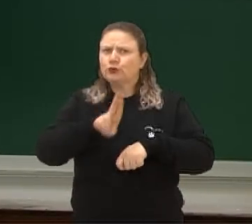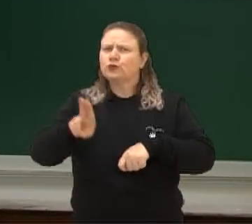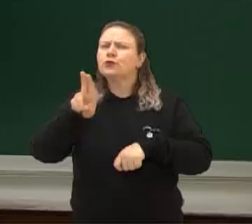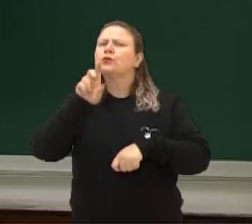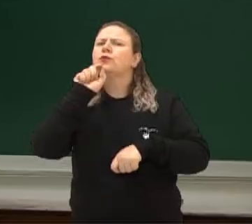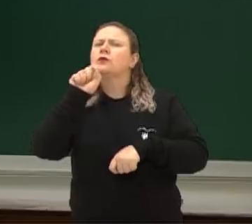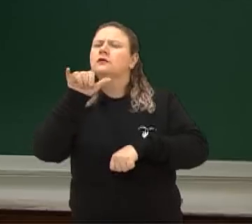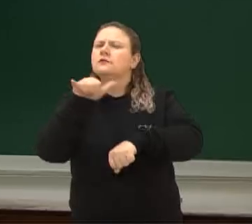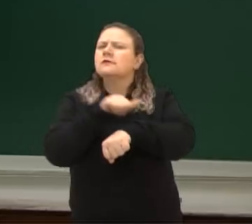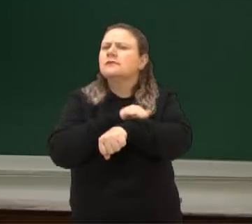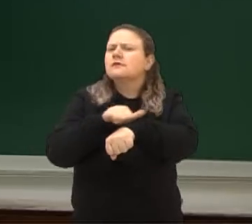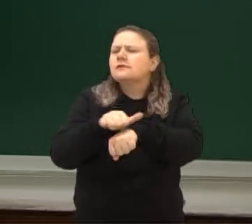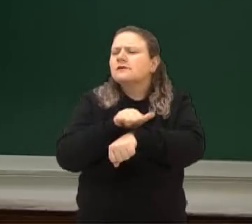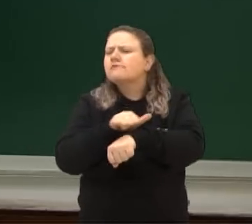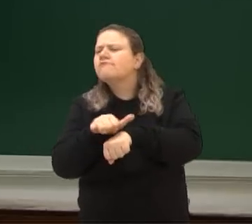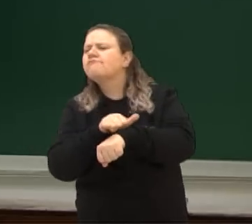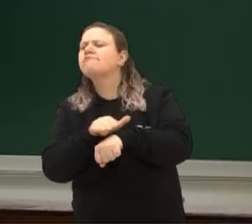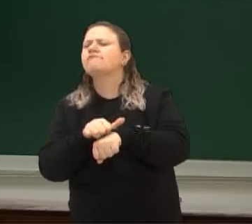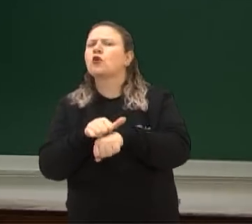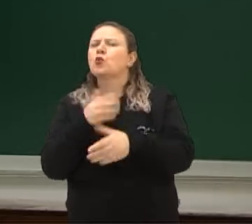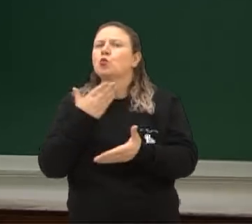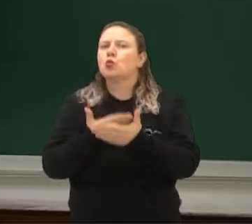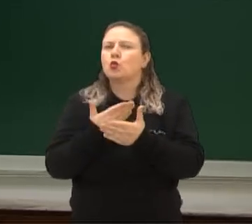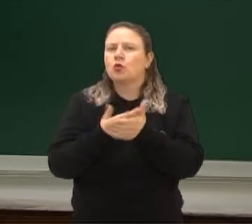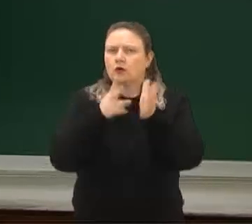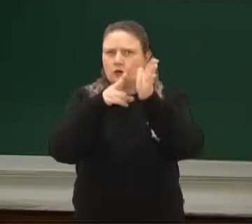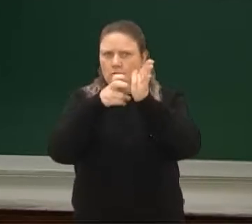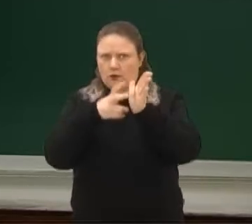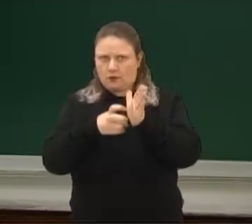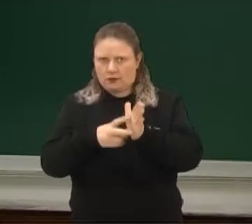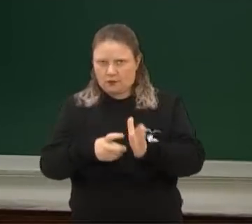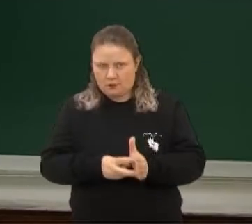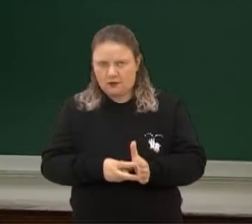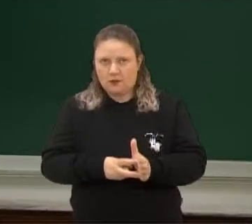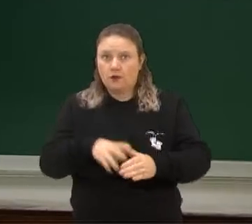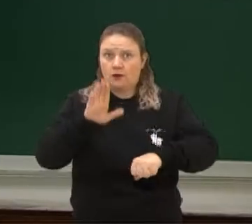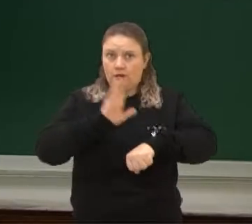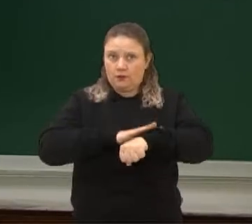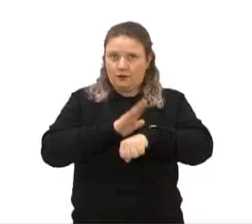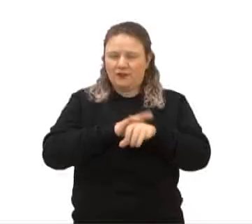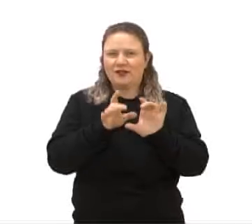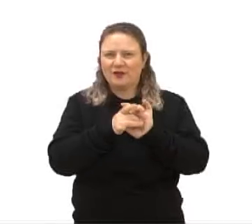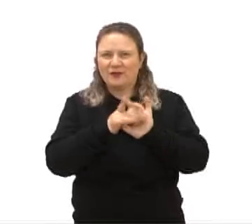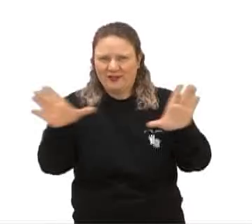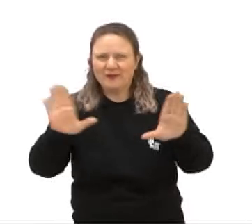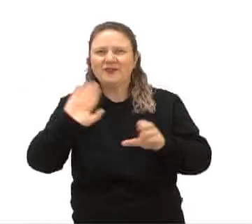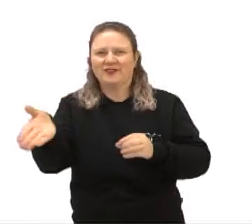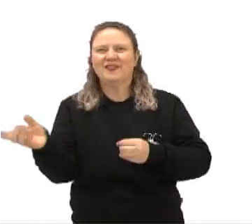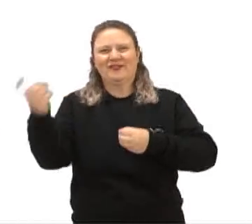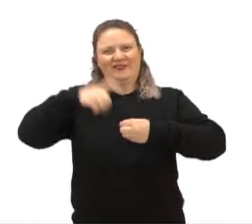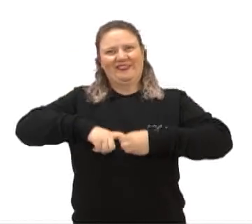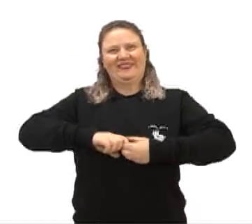de estudo de vocabulário, ok? Vou dar um tempinho para vocês, nós já voltamos.